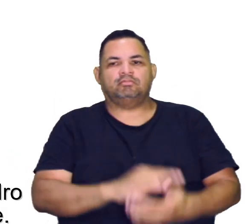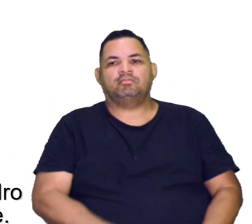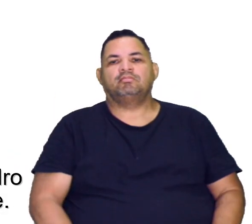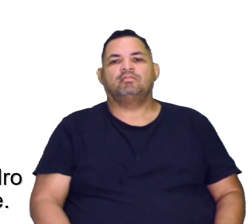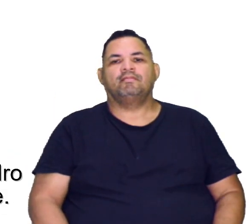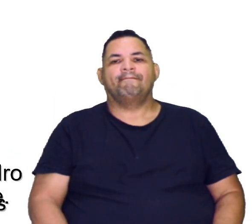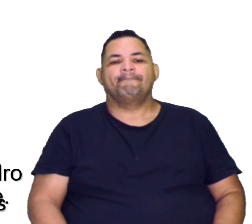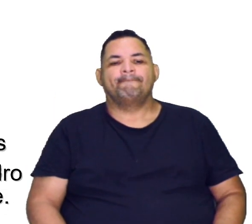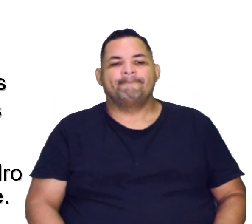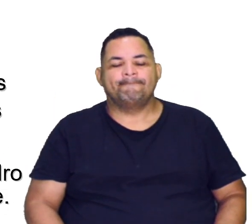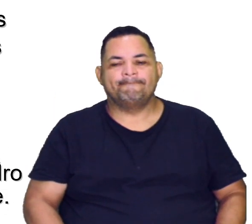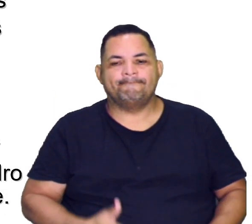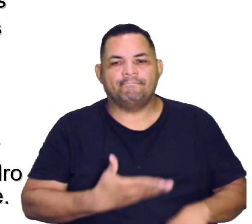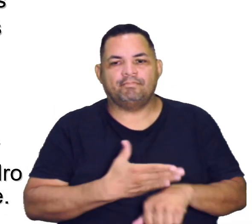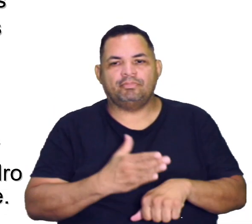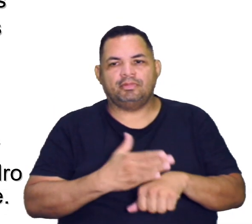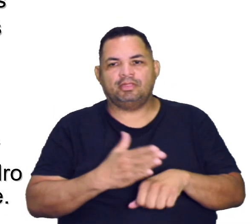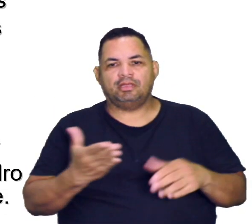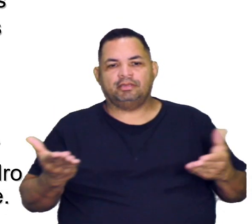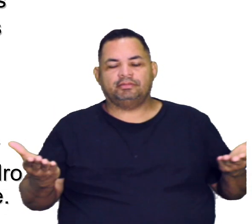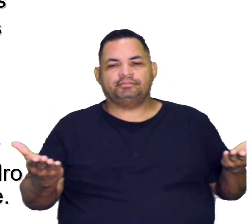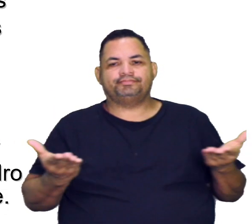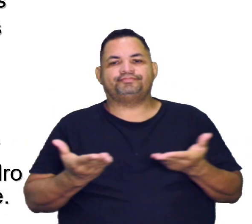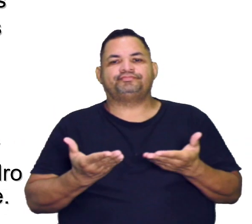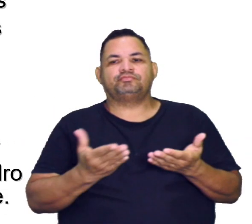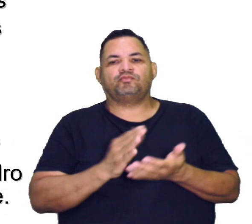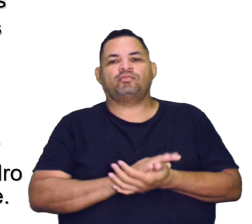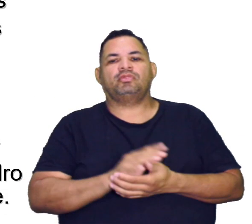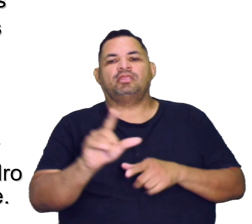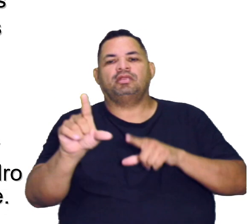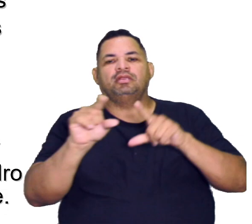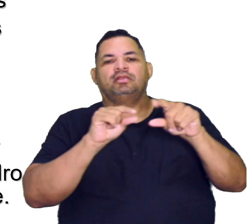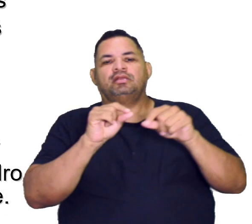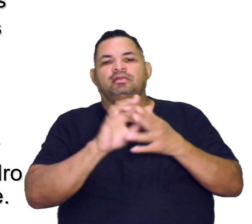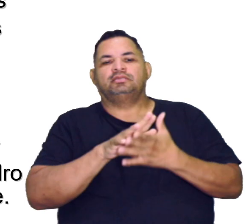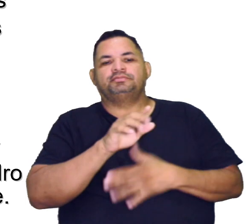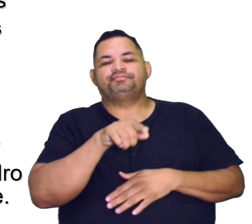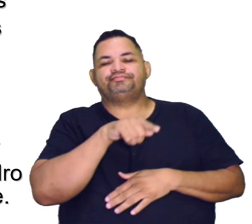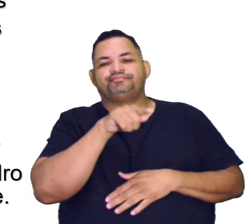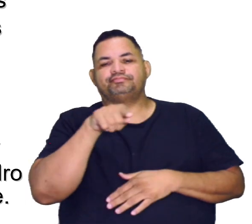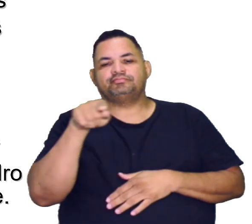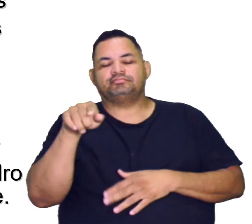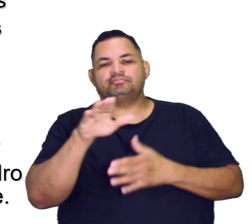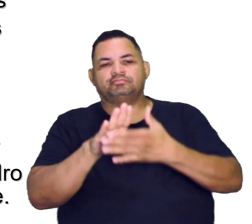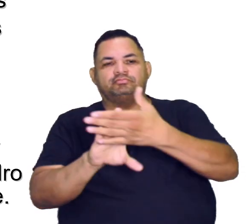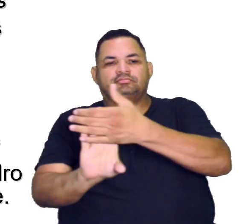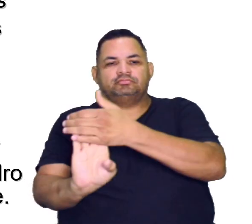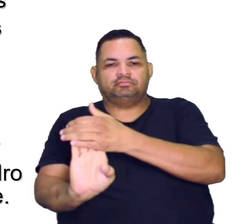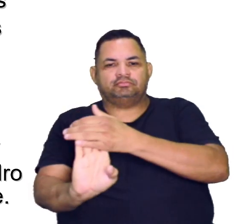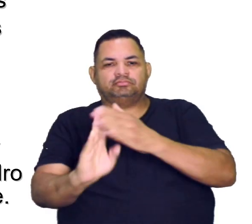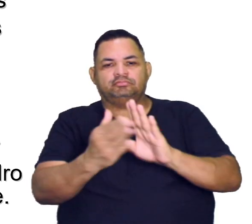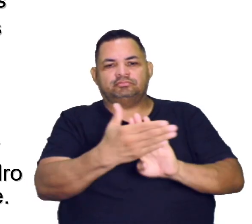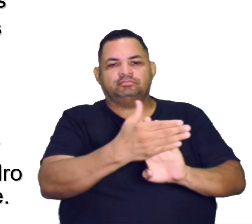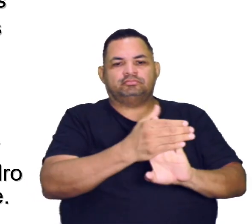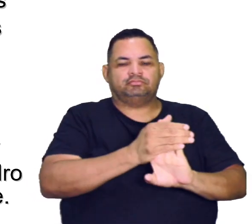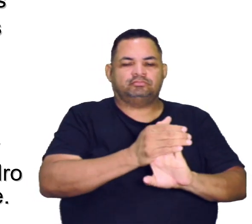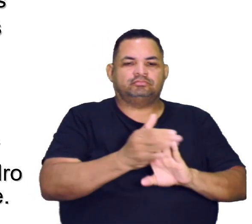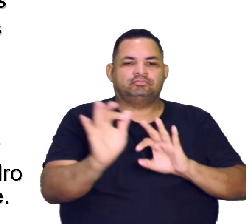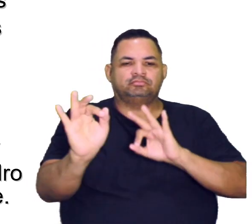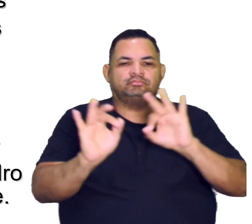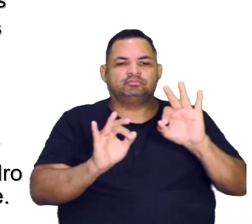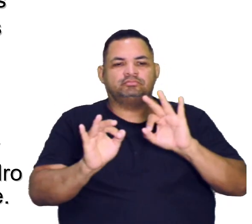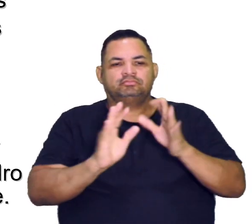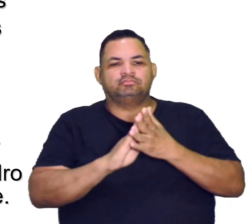Então, você vai se exercitar agora. Você vai escolher uma sequência curta de alongamentos ou de